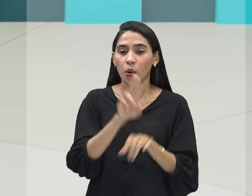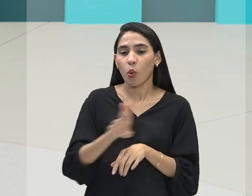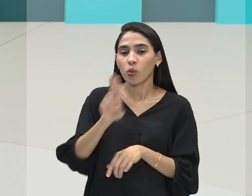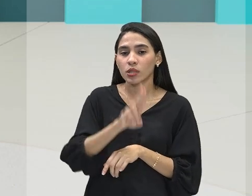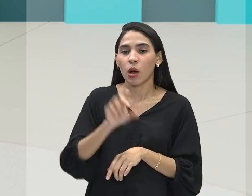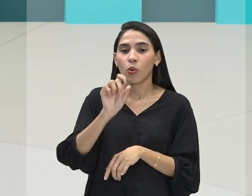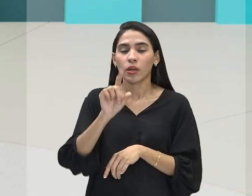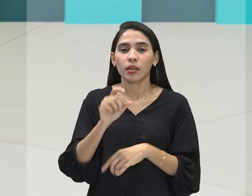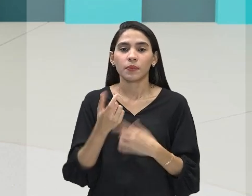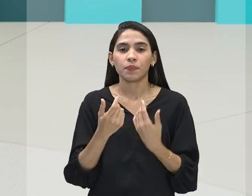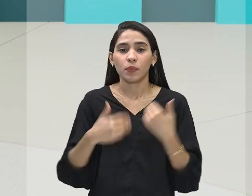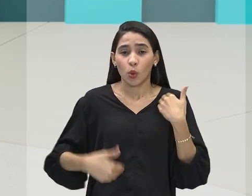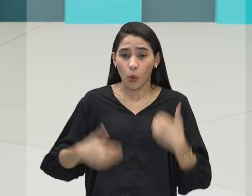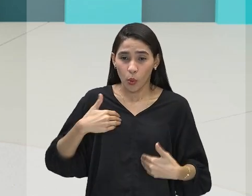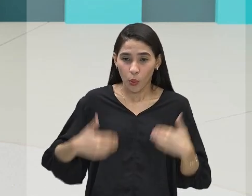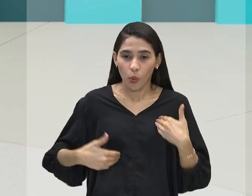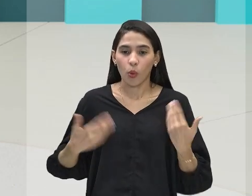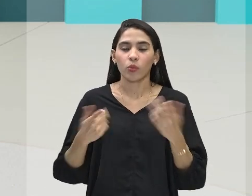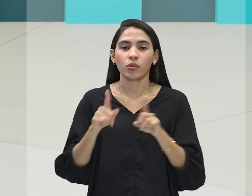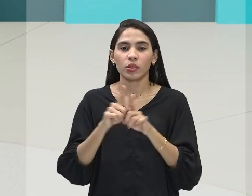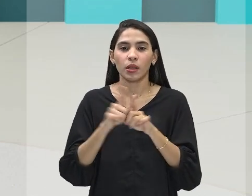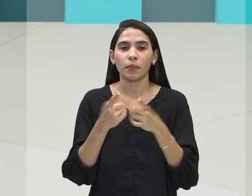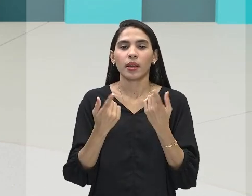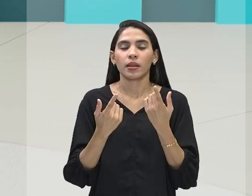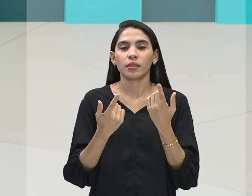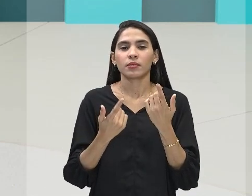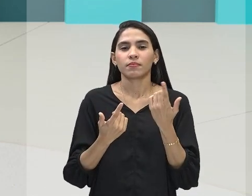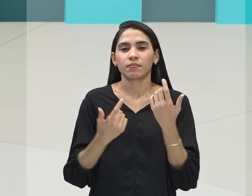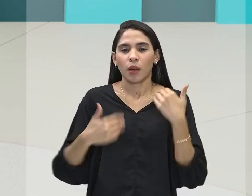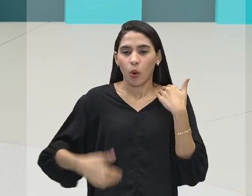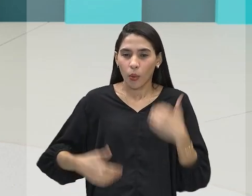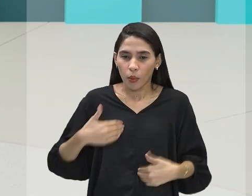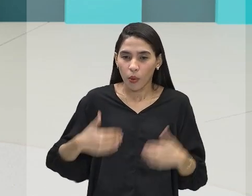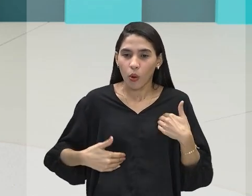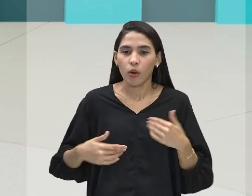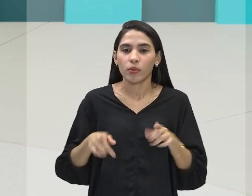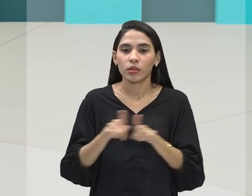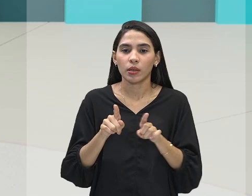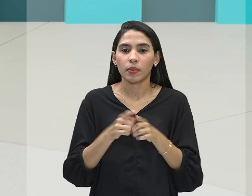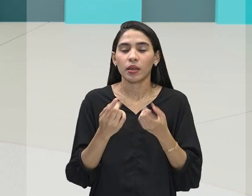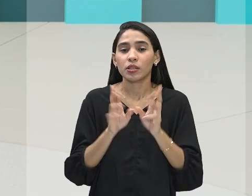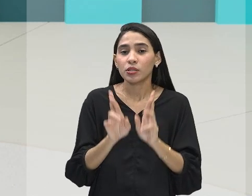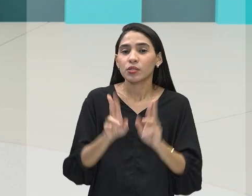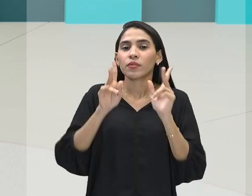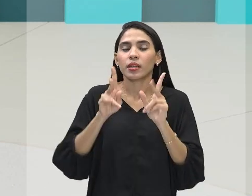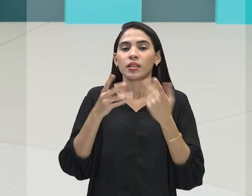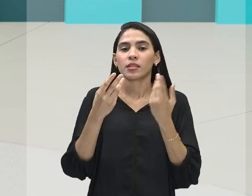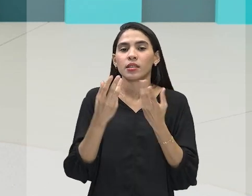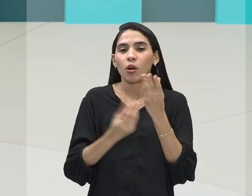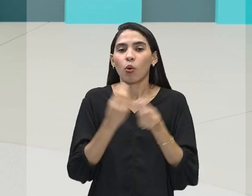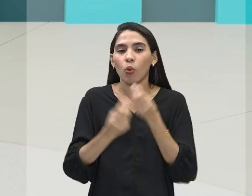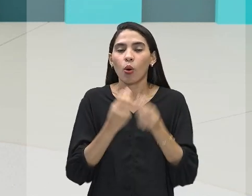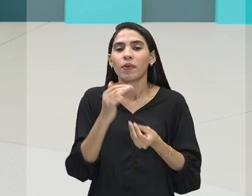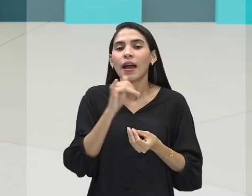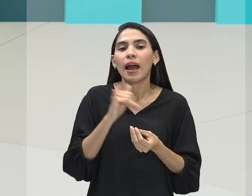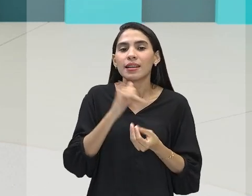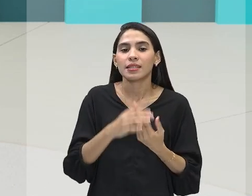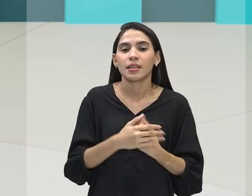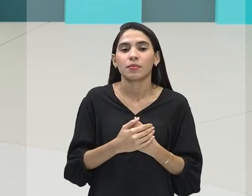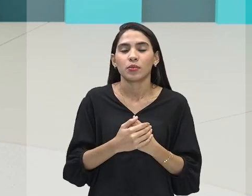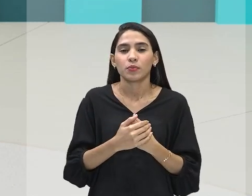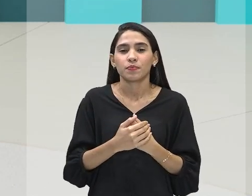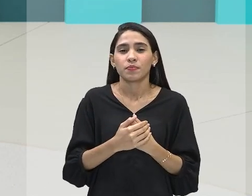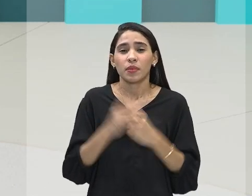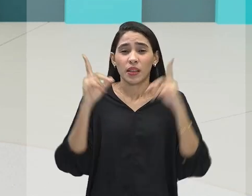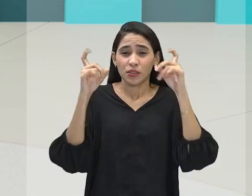da composição corporal, vai trabalhar esses aspectos corporais com esse diferencial, que ele vai ser bastante extremo e